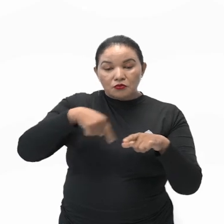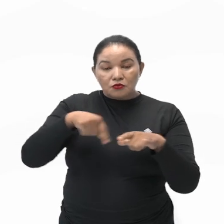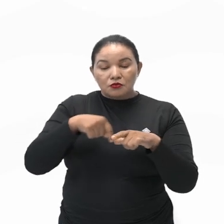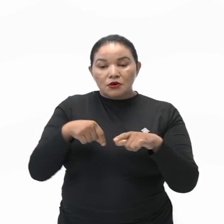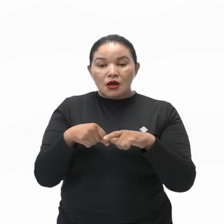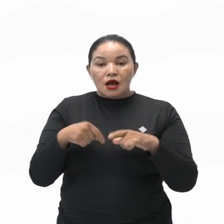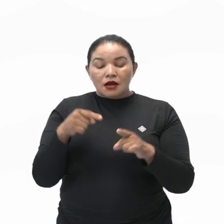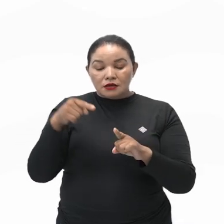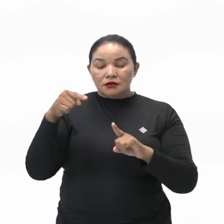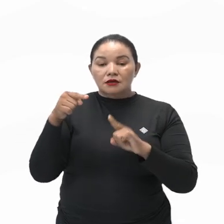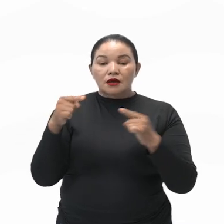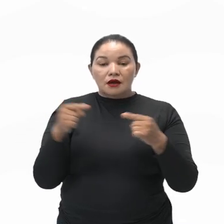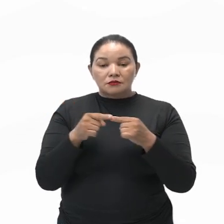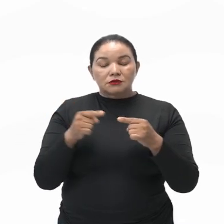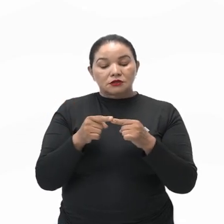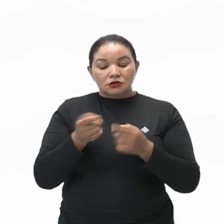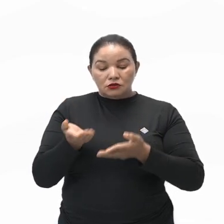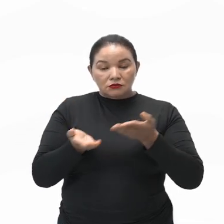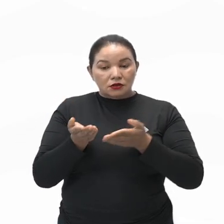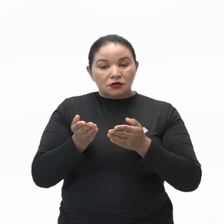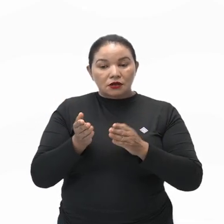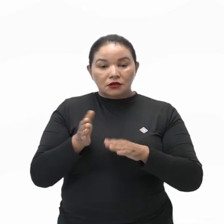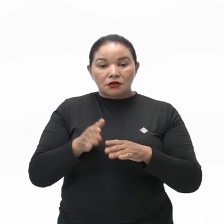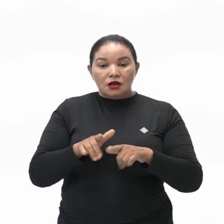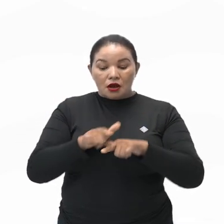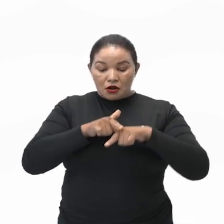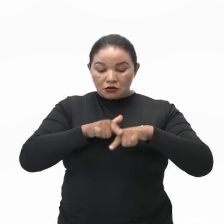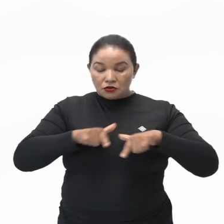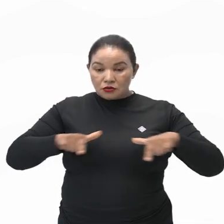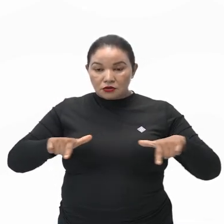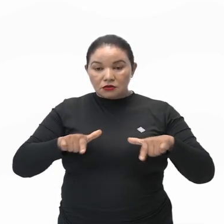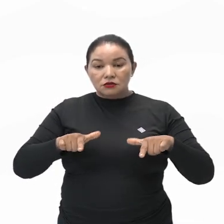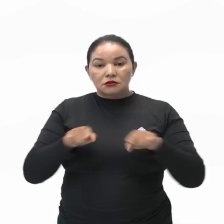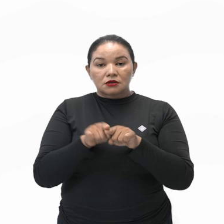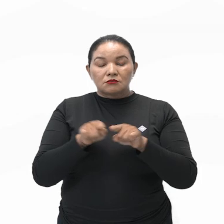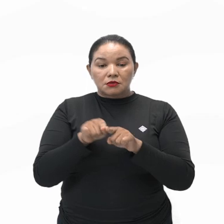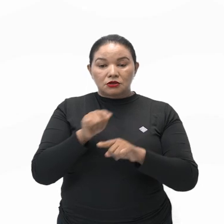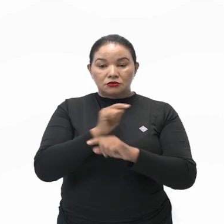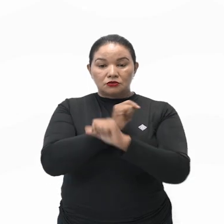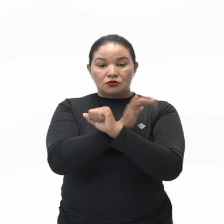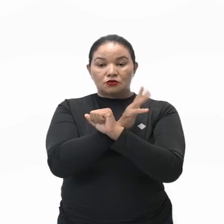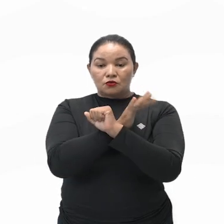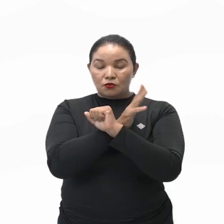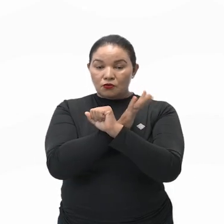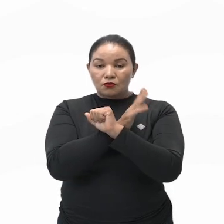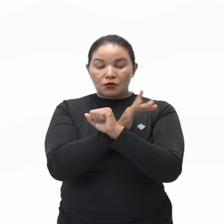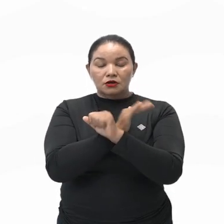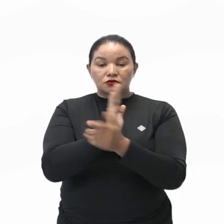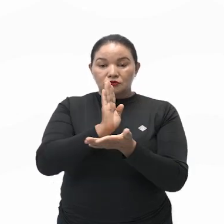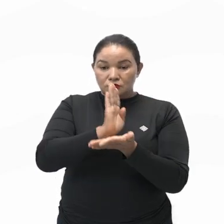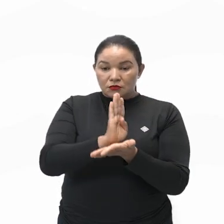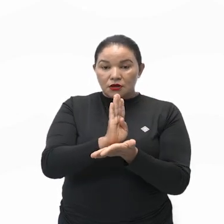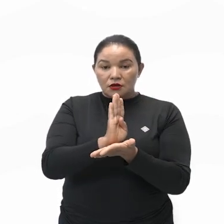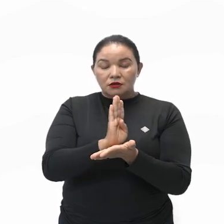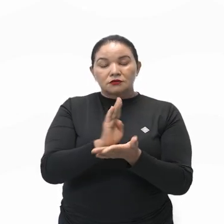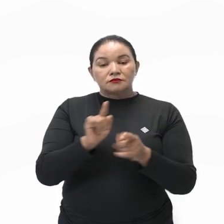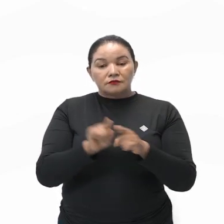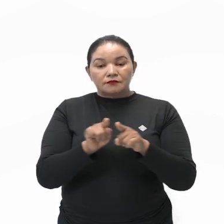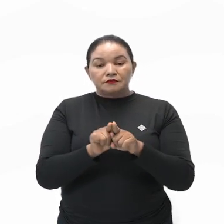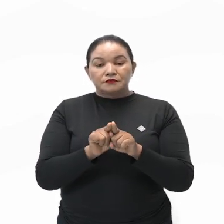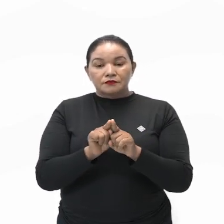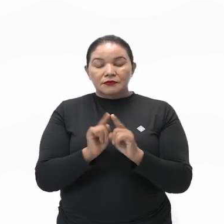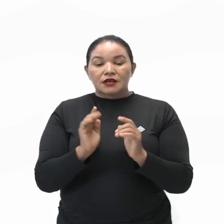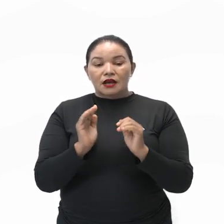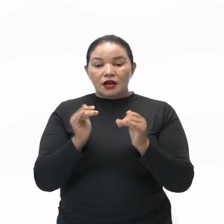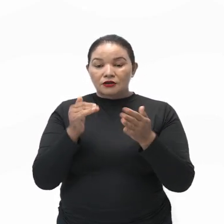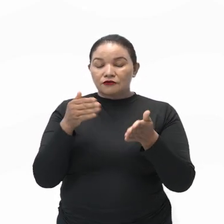diante. Aí inclui a neutralização de ácido e base, como a gente já havia falado. E aí, por último, ali